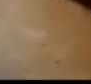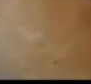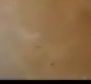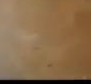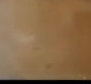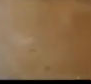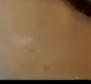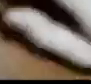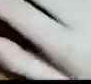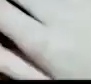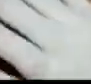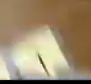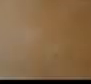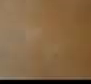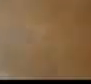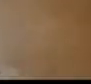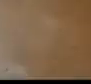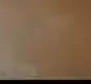quinhentos e quarenta e um,